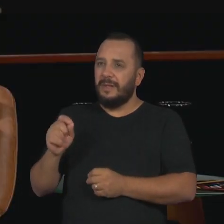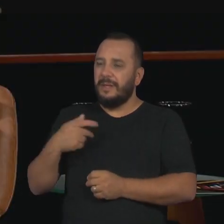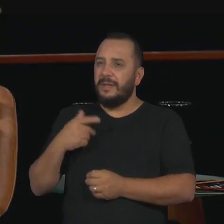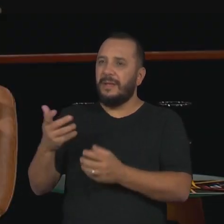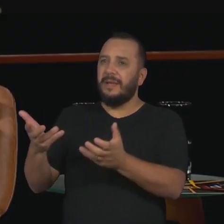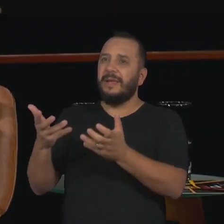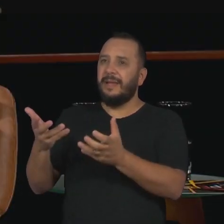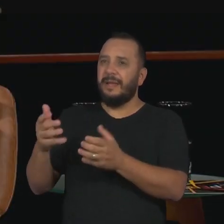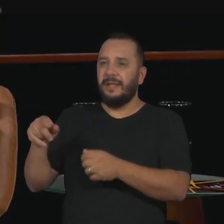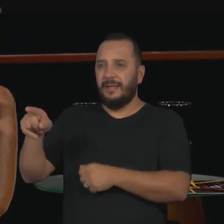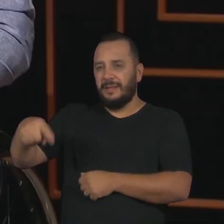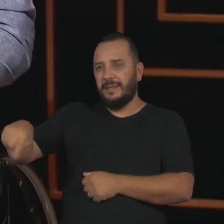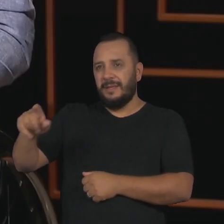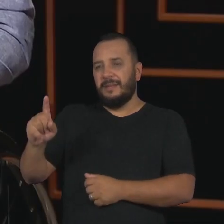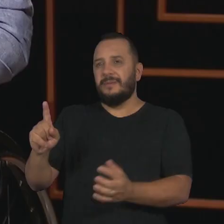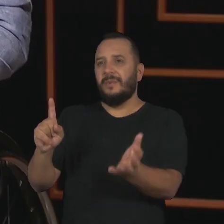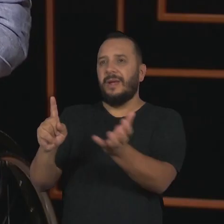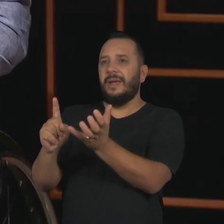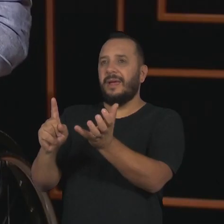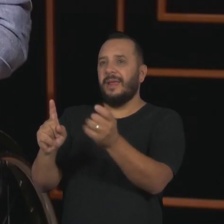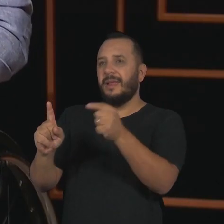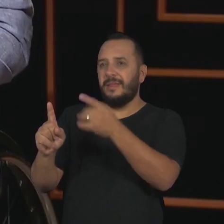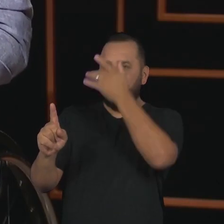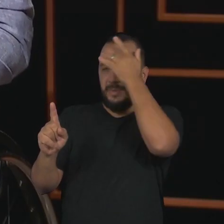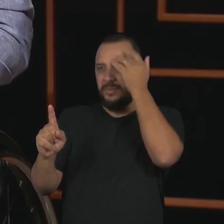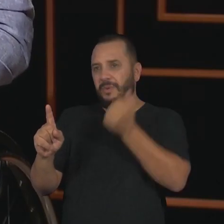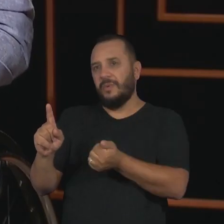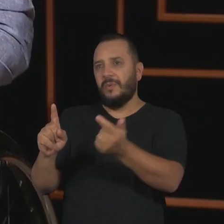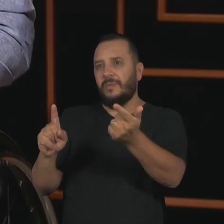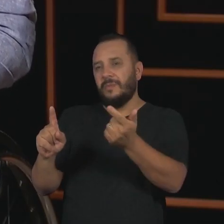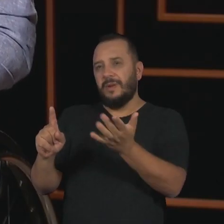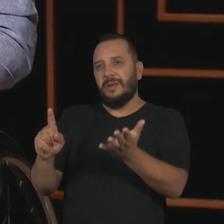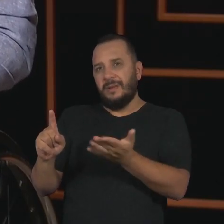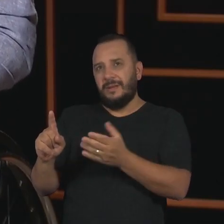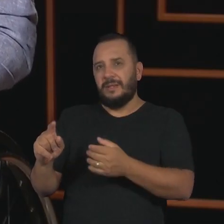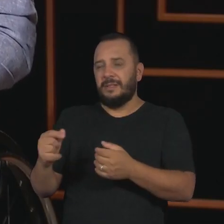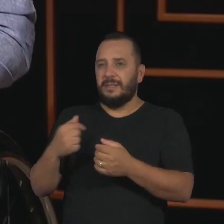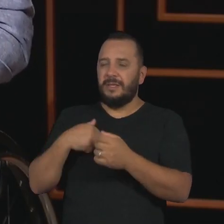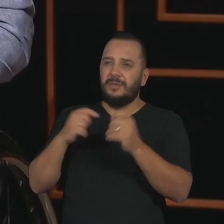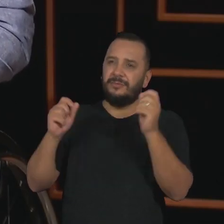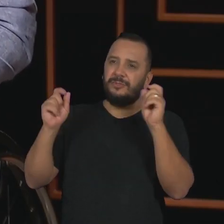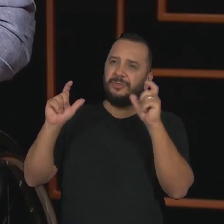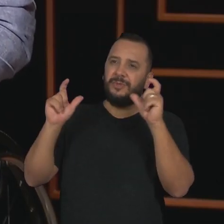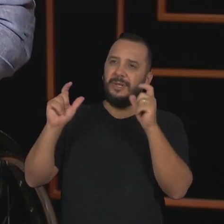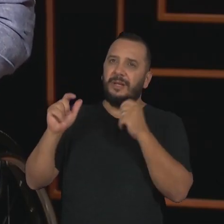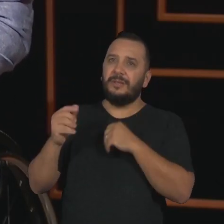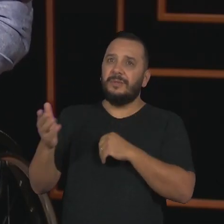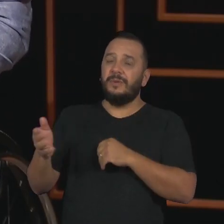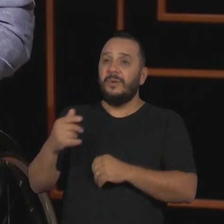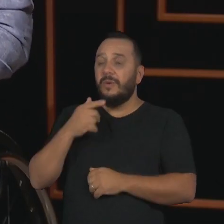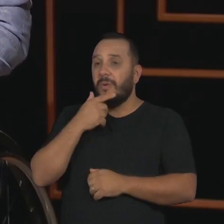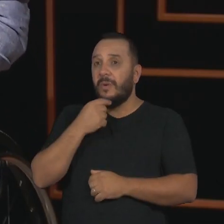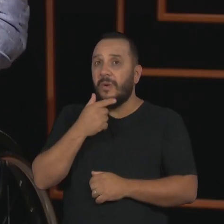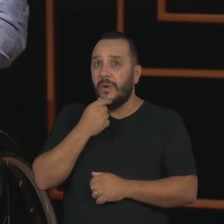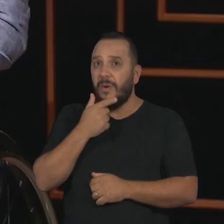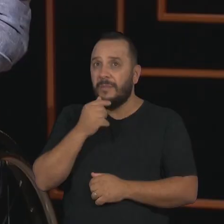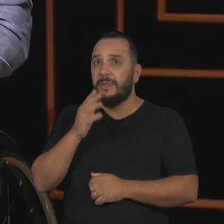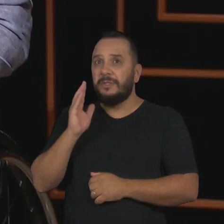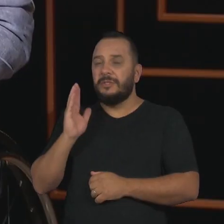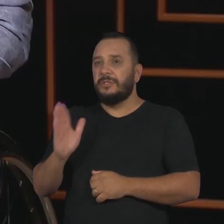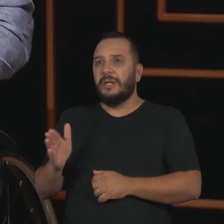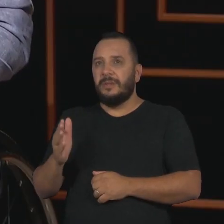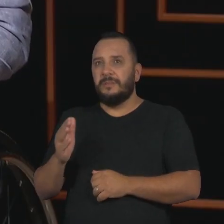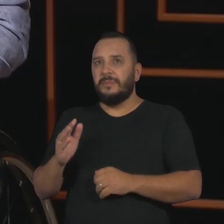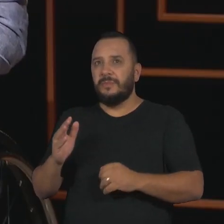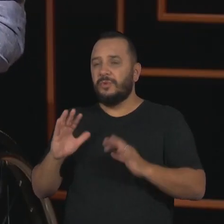desejo dele. O desejo, tal. E eu estava ficando chocado com o fato de que o cara passou por cima de todo